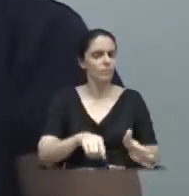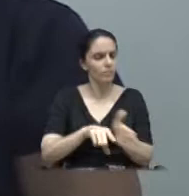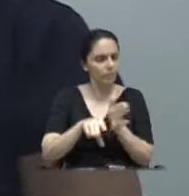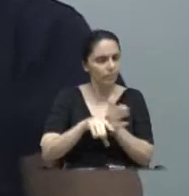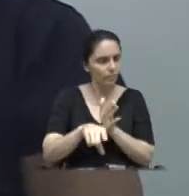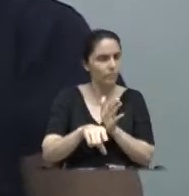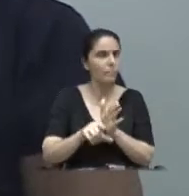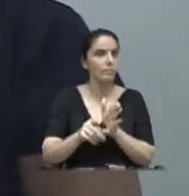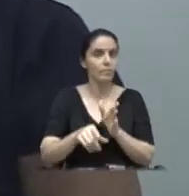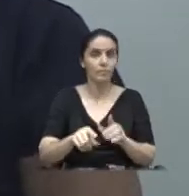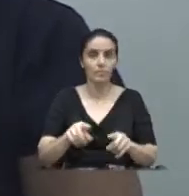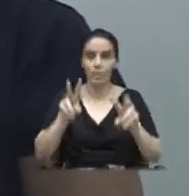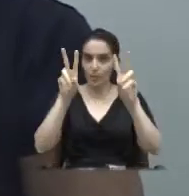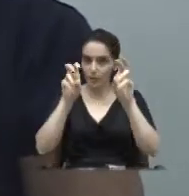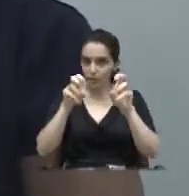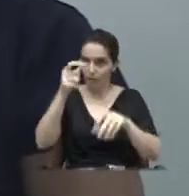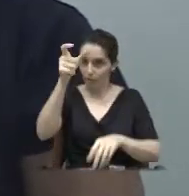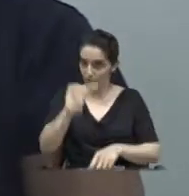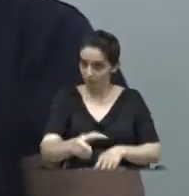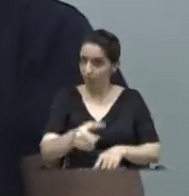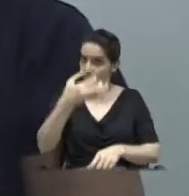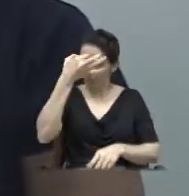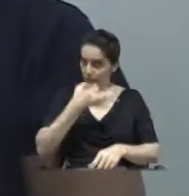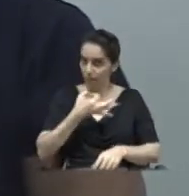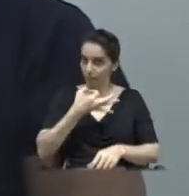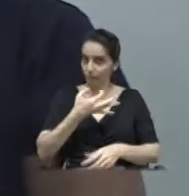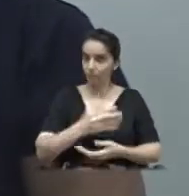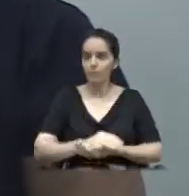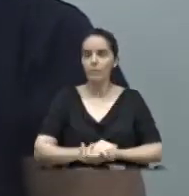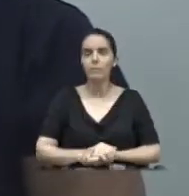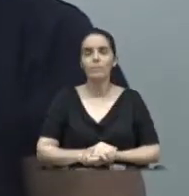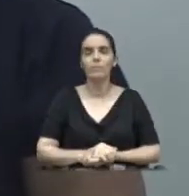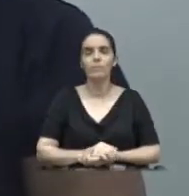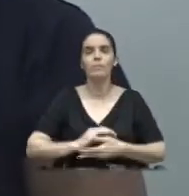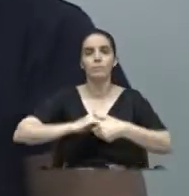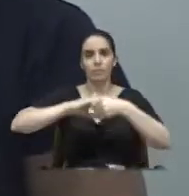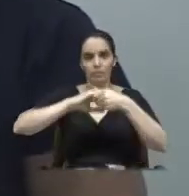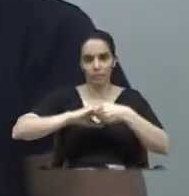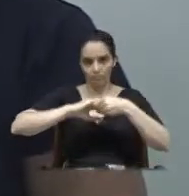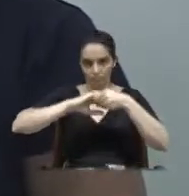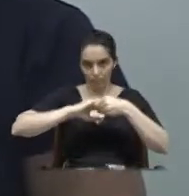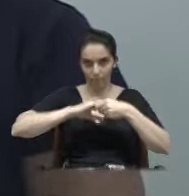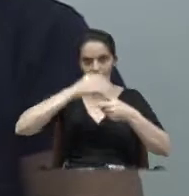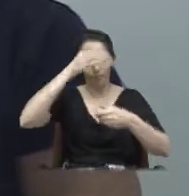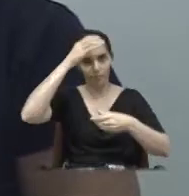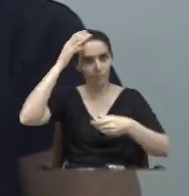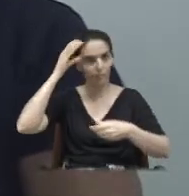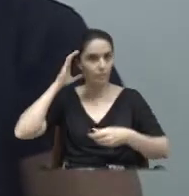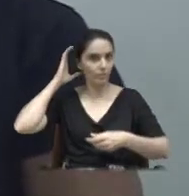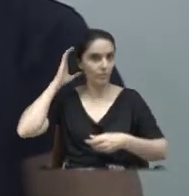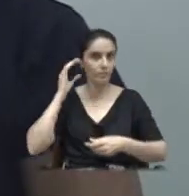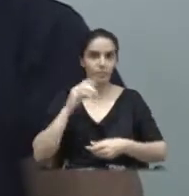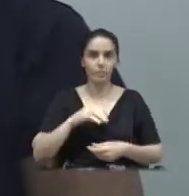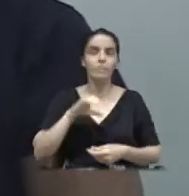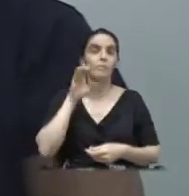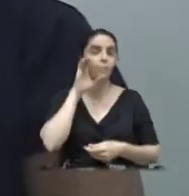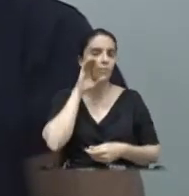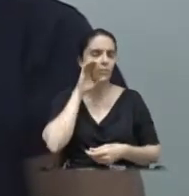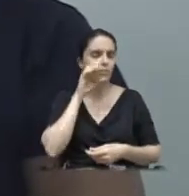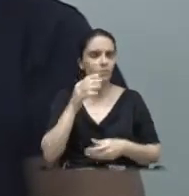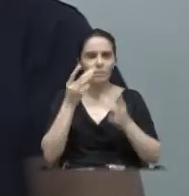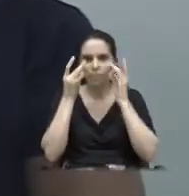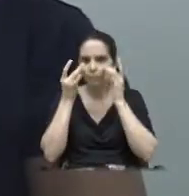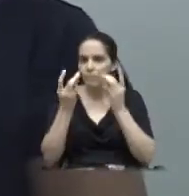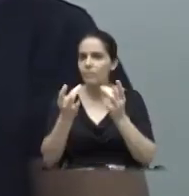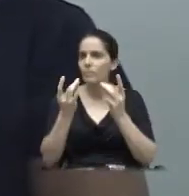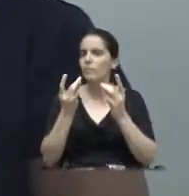muito sério. Então, parabéns à vereadora por esse requerimento. E estamos também de olho nos ecopontos da